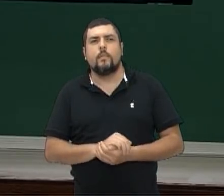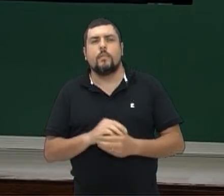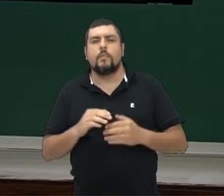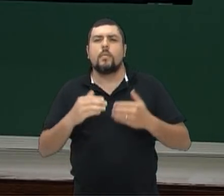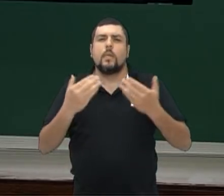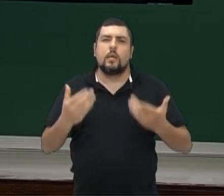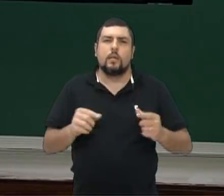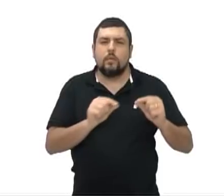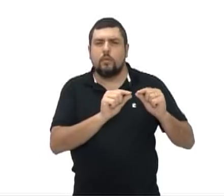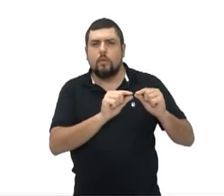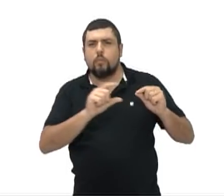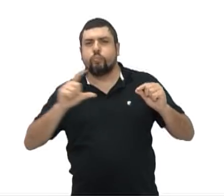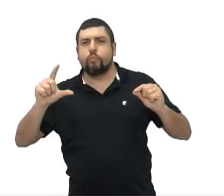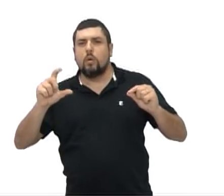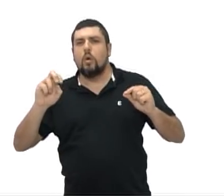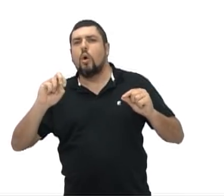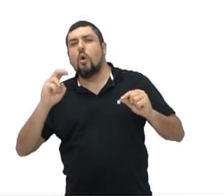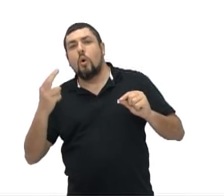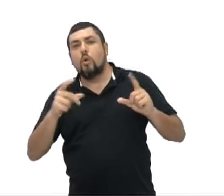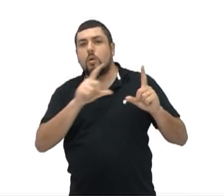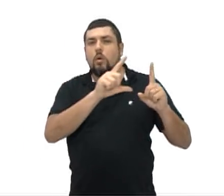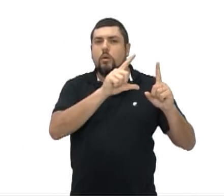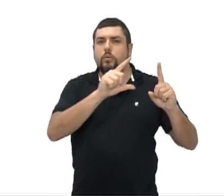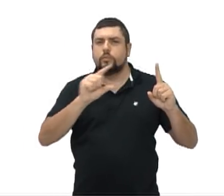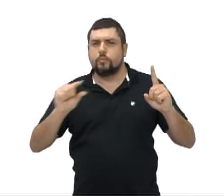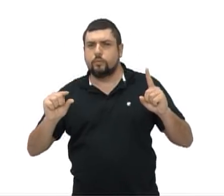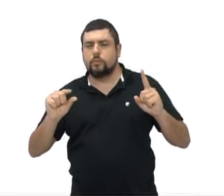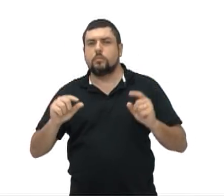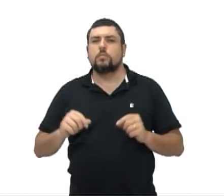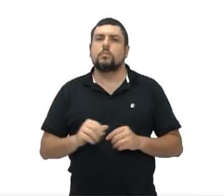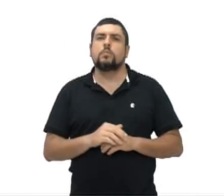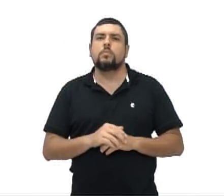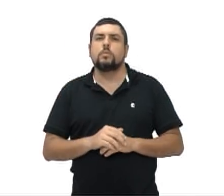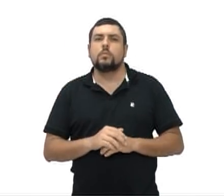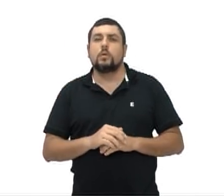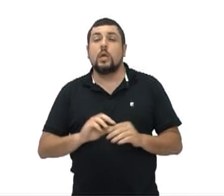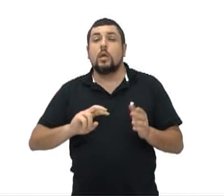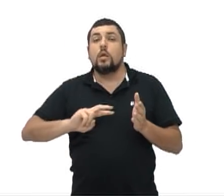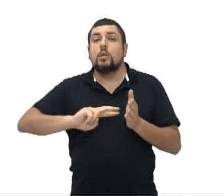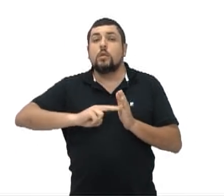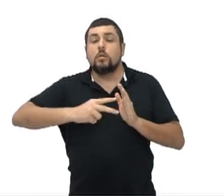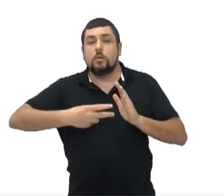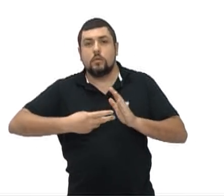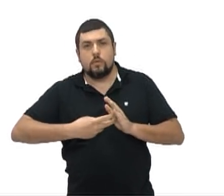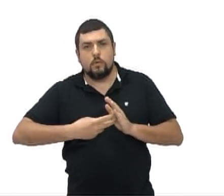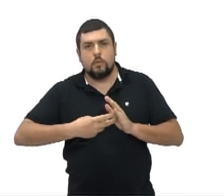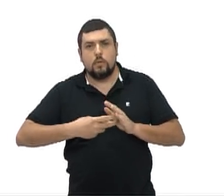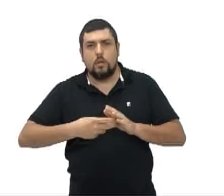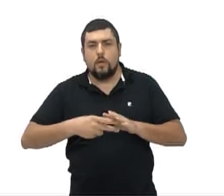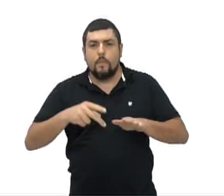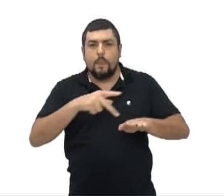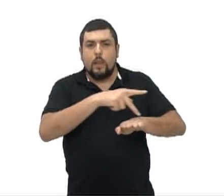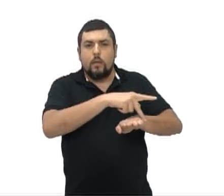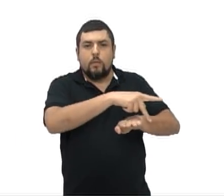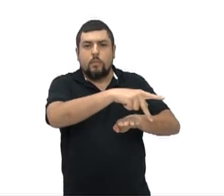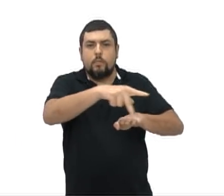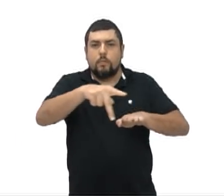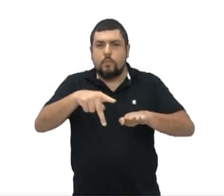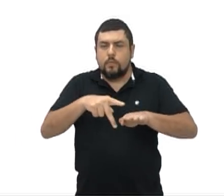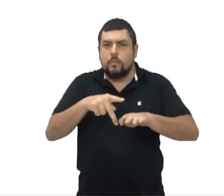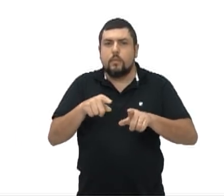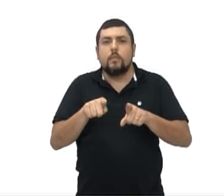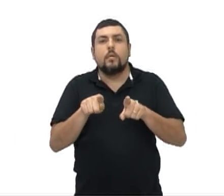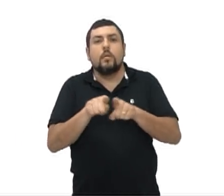Ampliação ou reduções. Consiste em realizar alterações no perímetro e na área de um